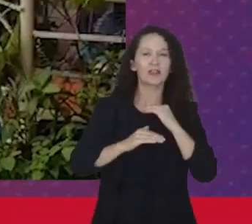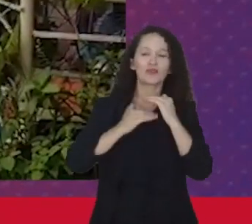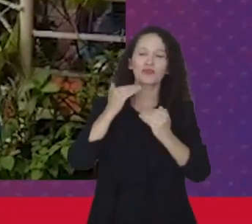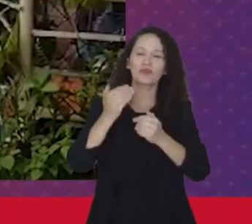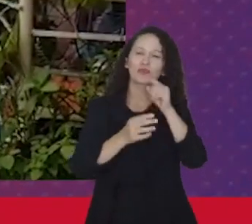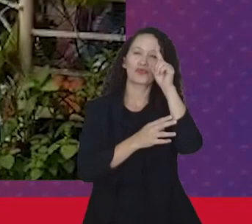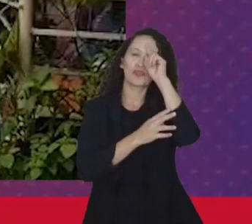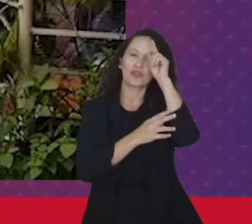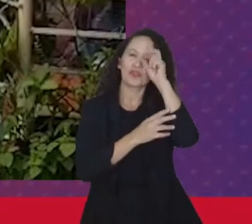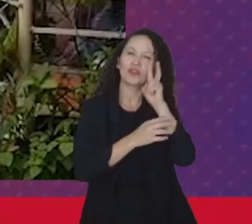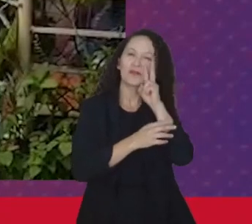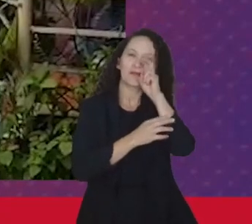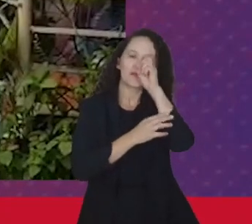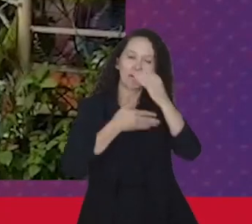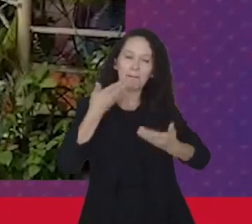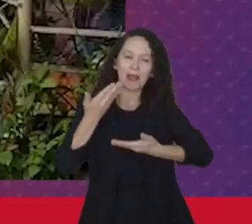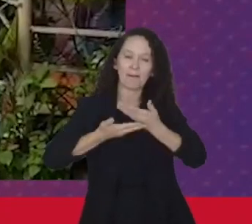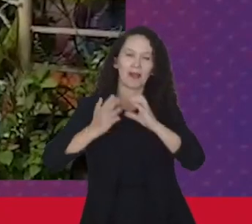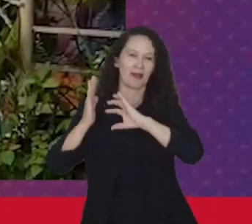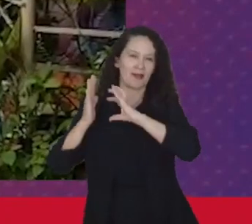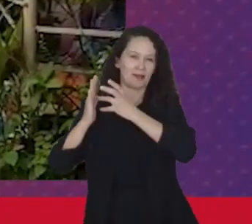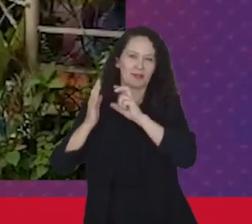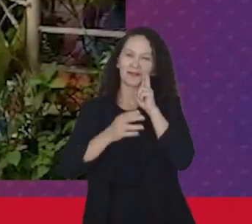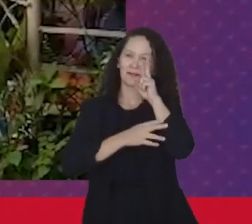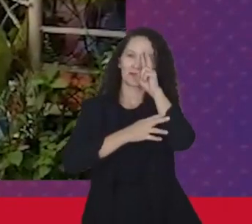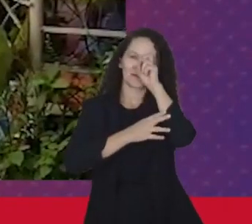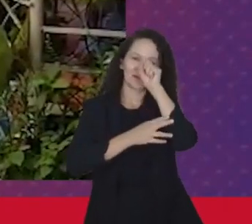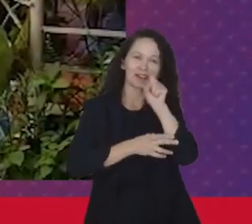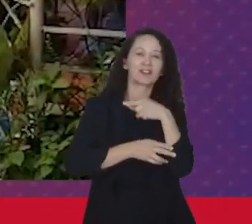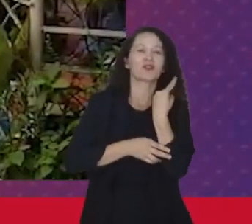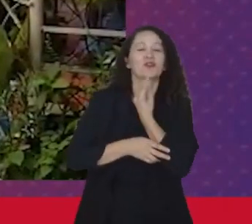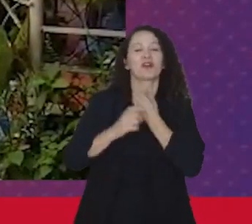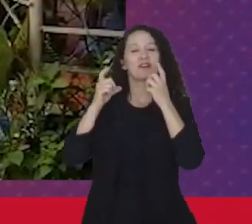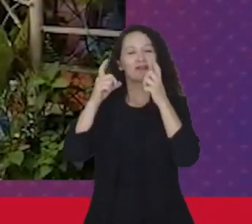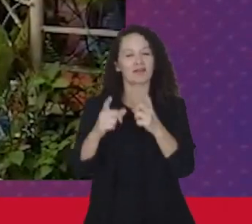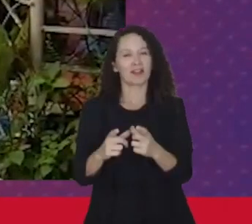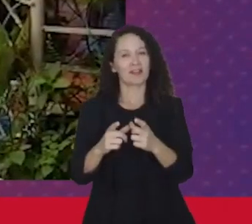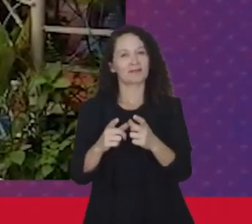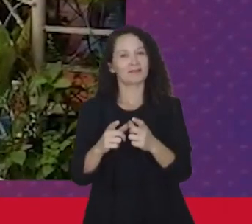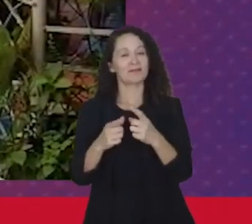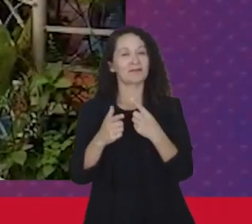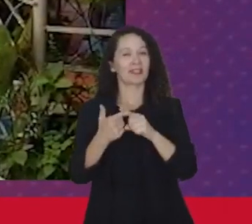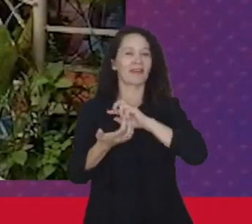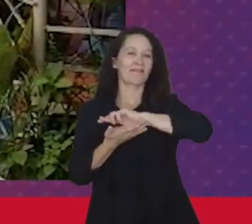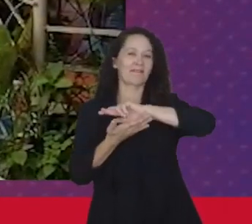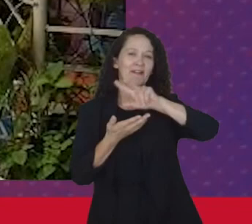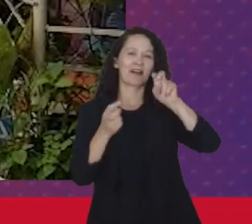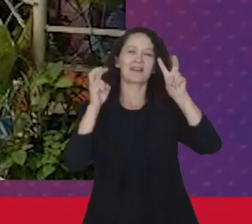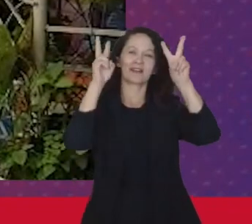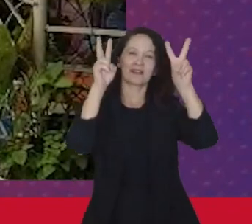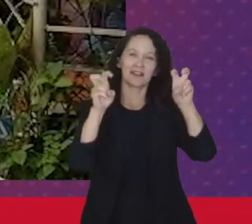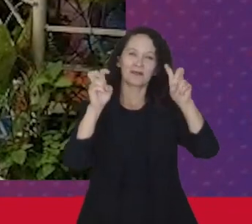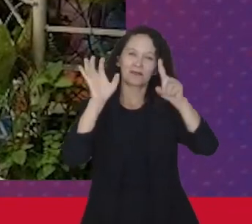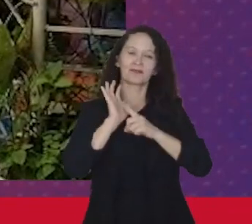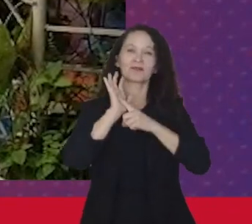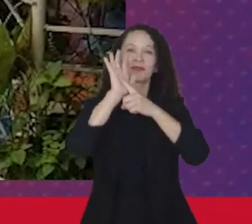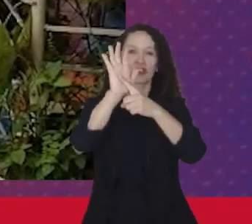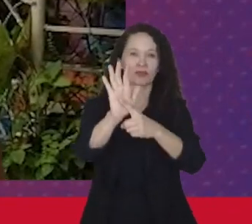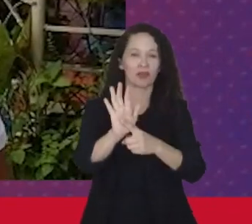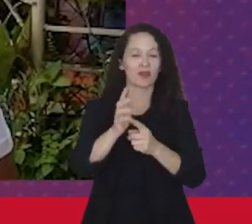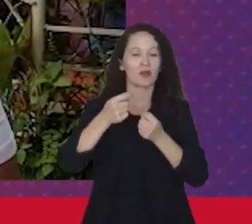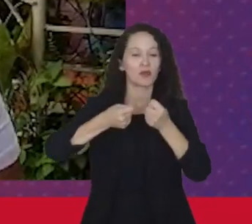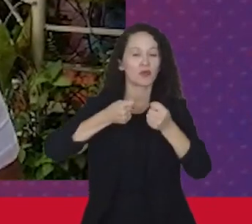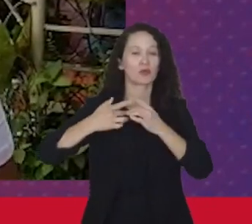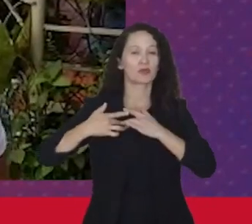dia, fortalecendo o nosso partido, fortalecendo o nosso lugar, a partir de diversas pautas que a gente traz, e que a